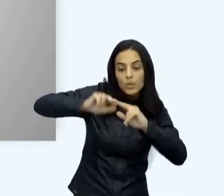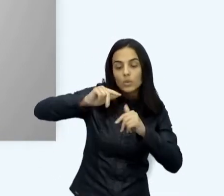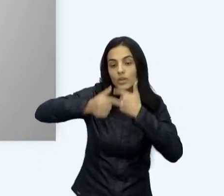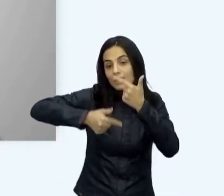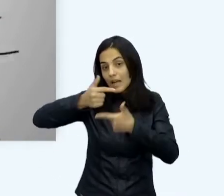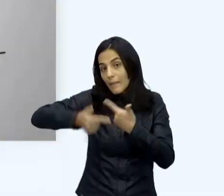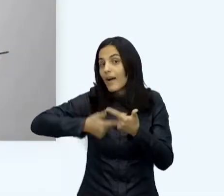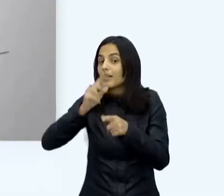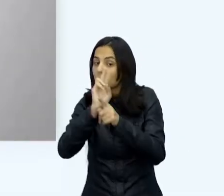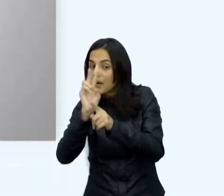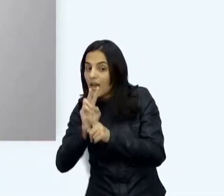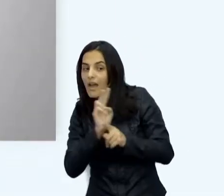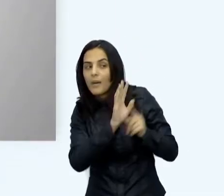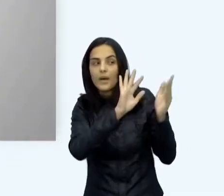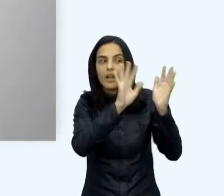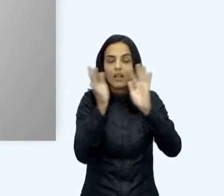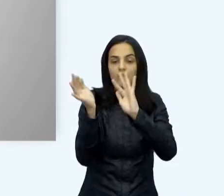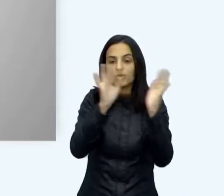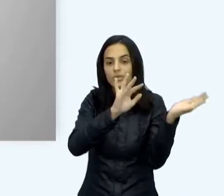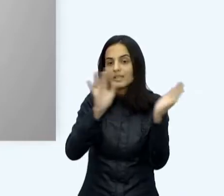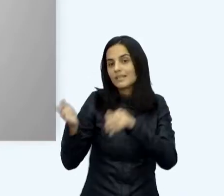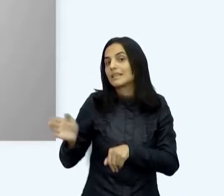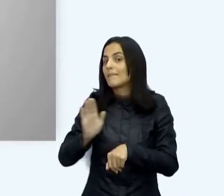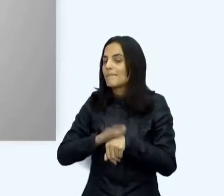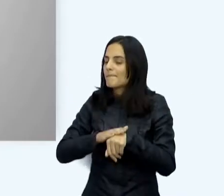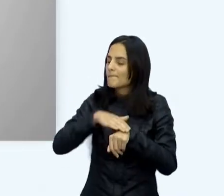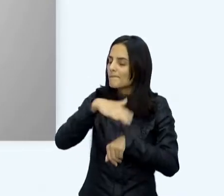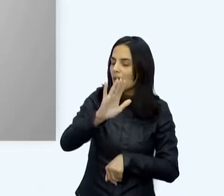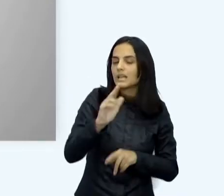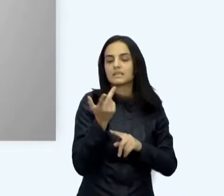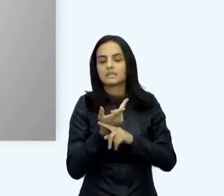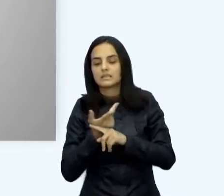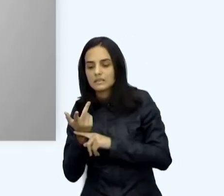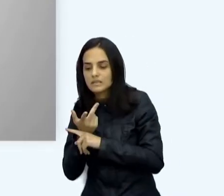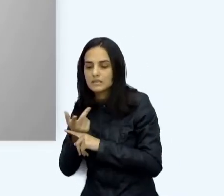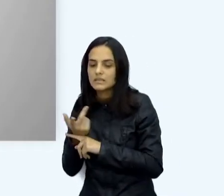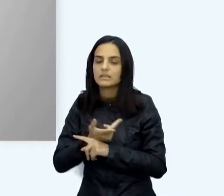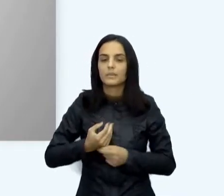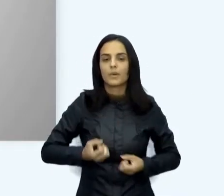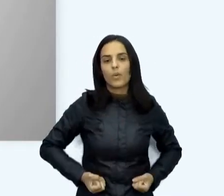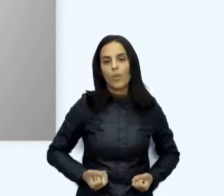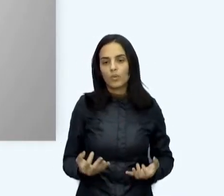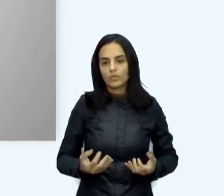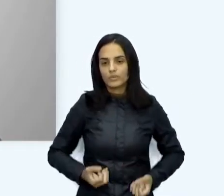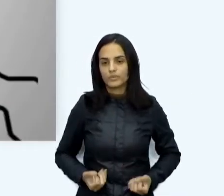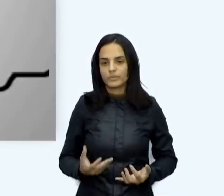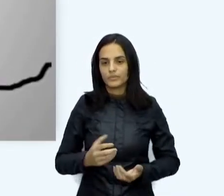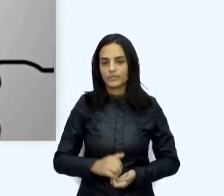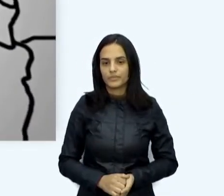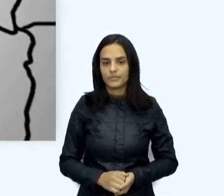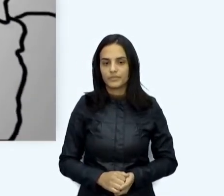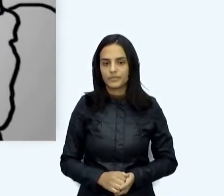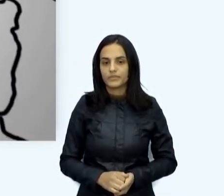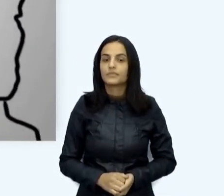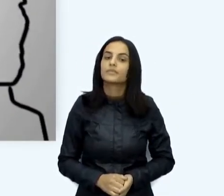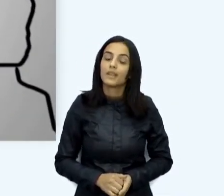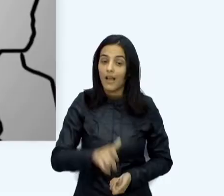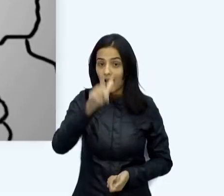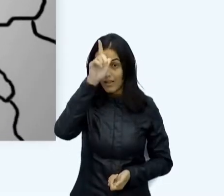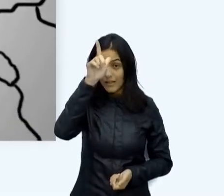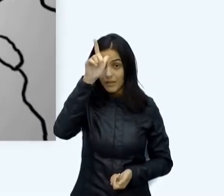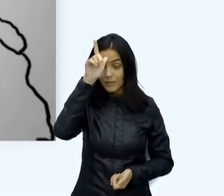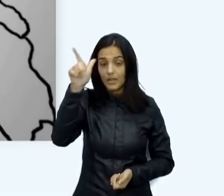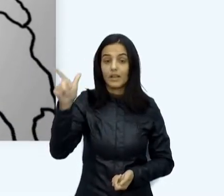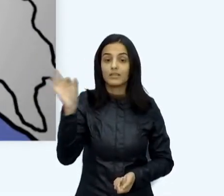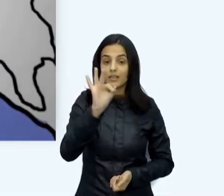que prezam pela natureza, cada vez mais procurados pelos consumidores. Na Alemanha,